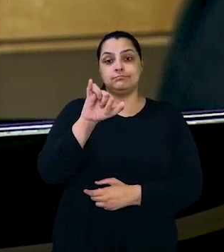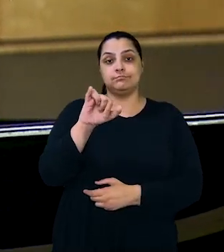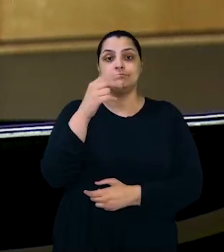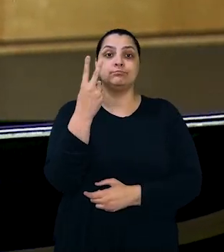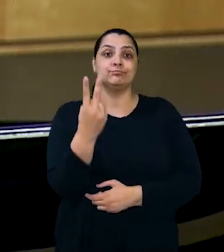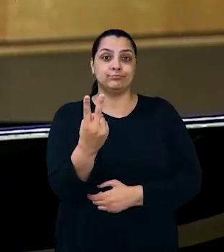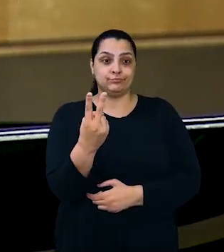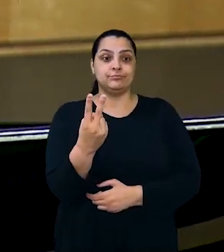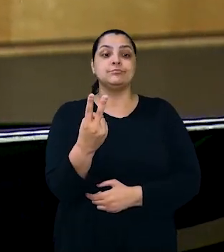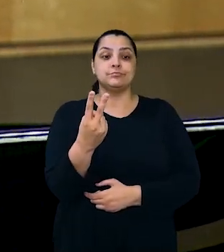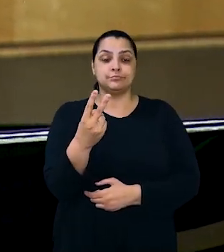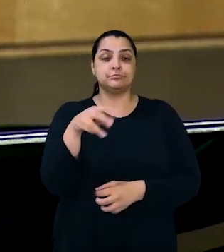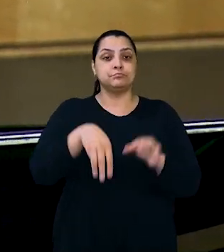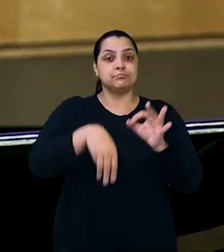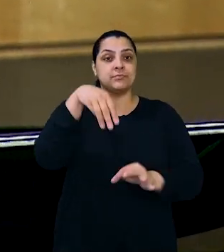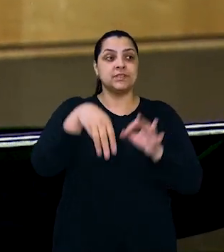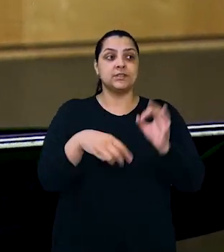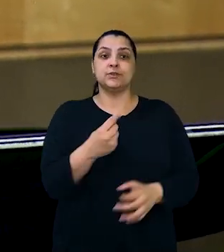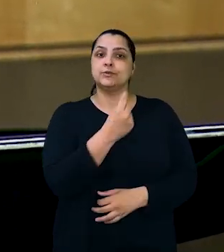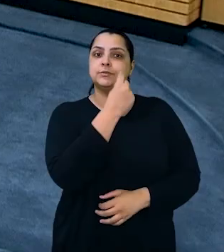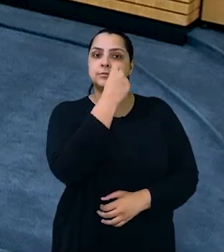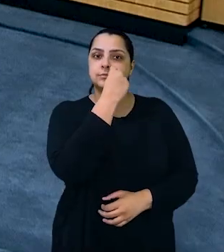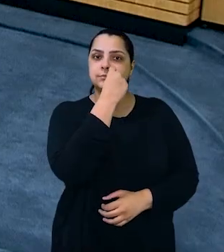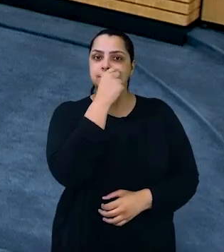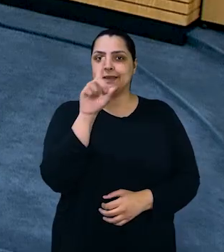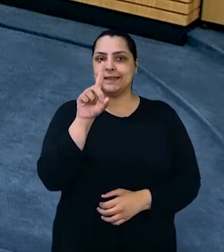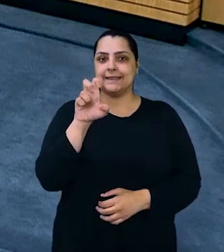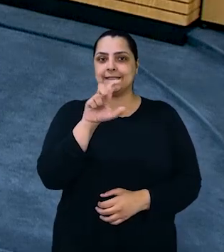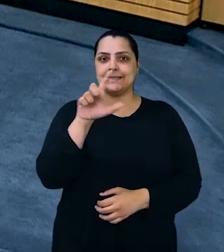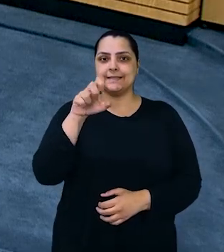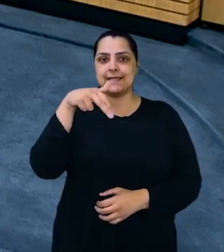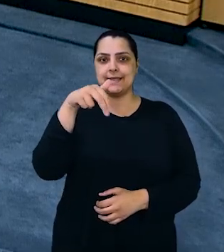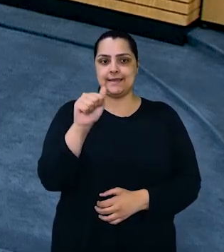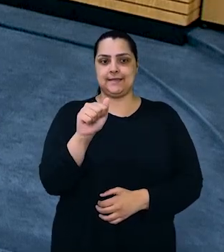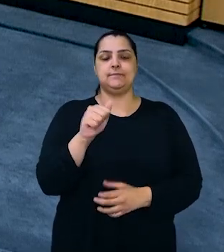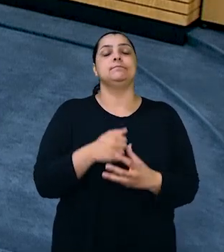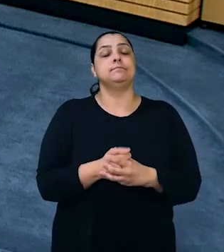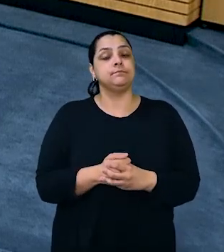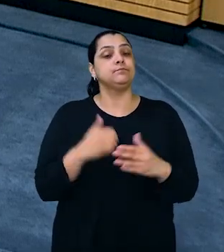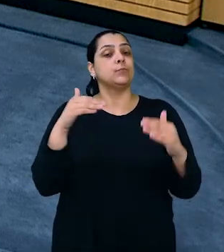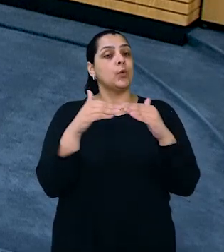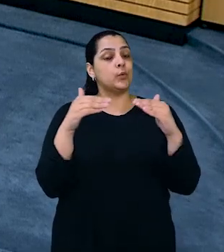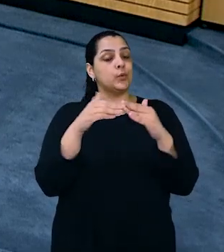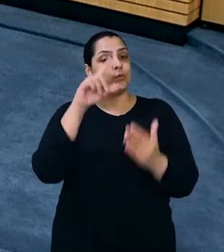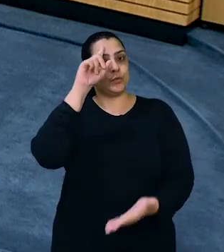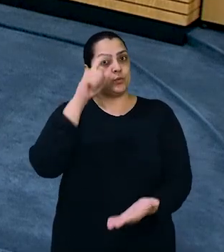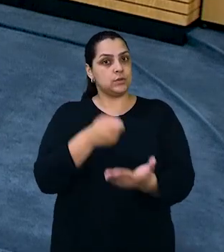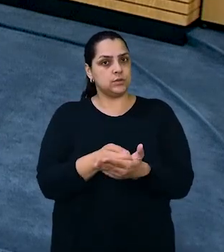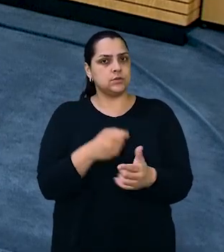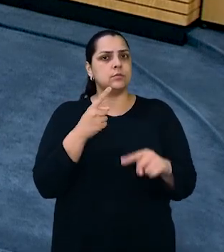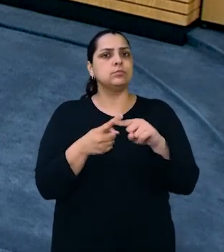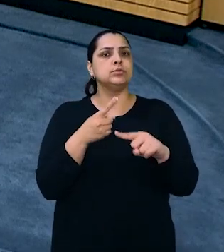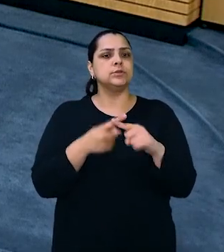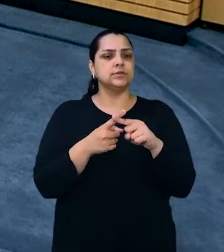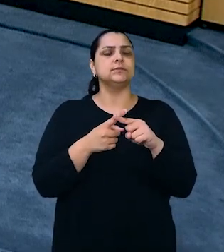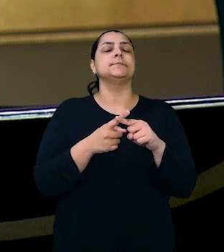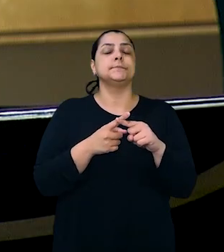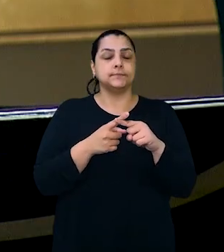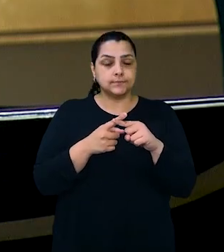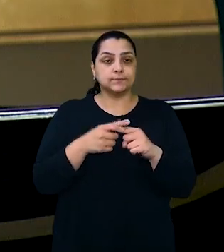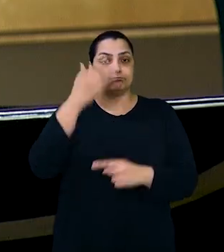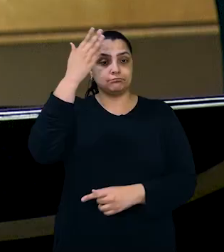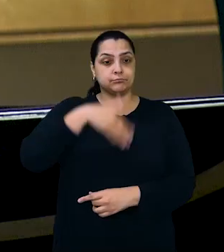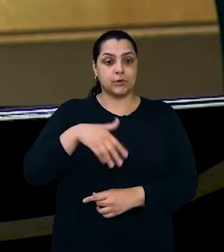dissídios individuais, ministro Dezena da Silva, concordou com a decisão de segundo grau. Ele ressaltou que, para comprovar